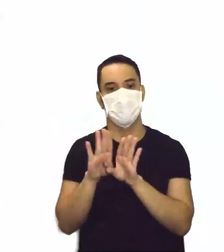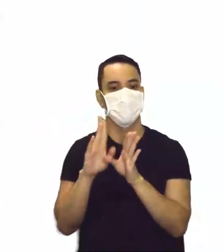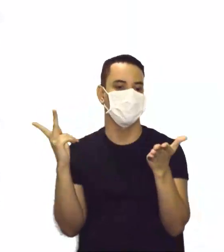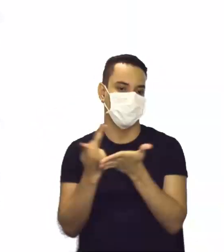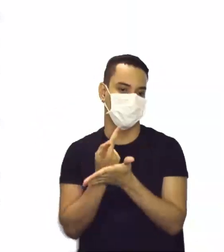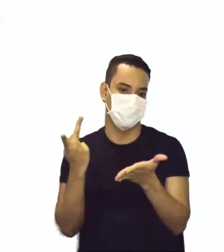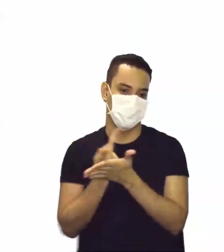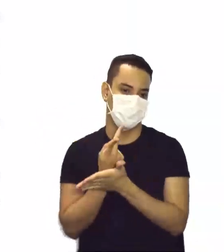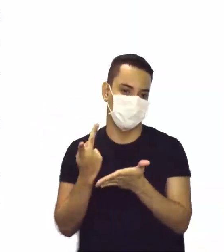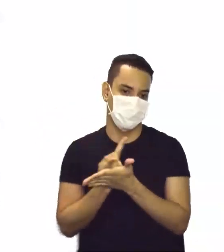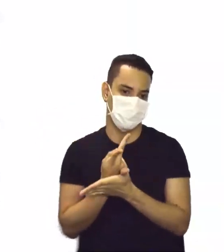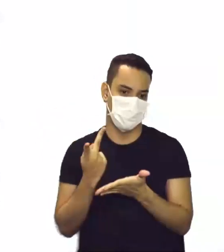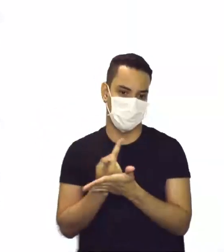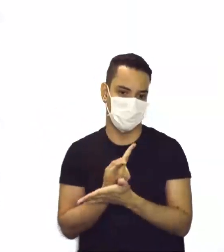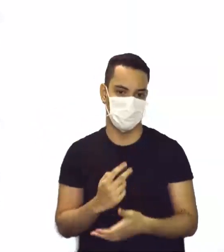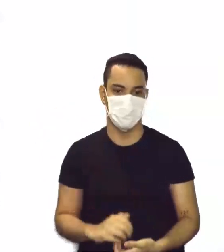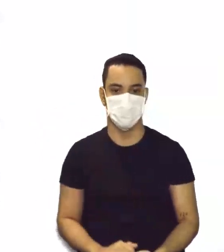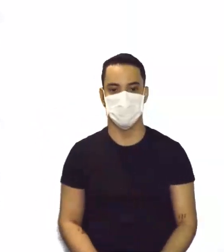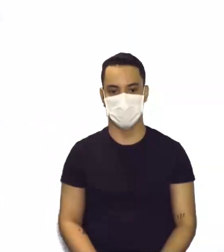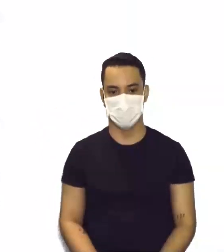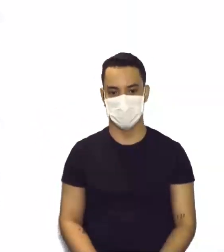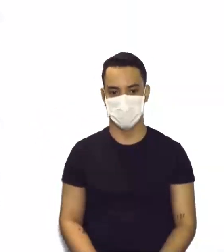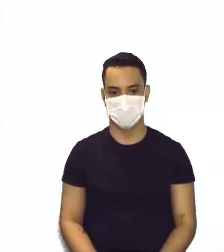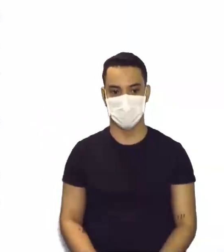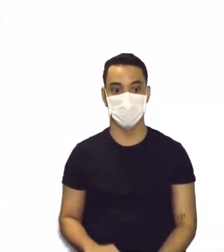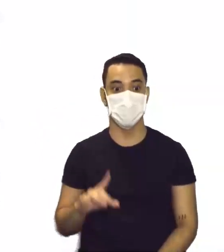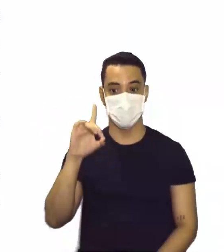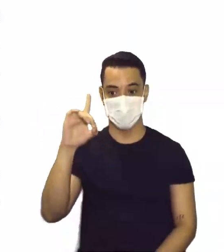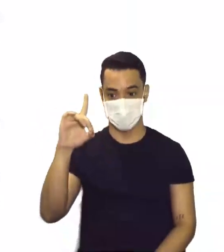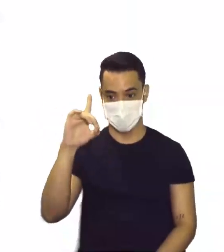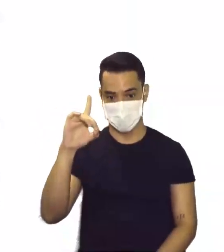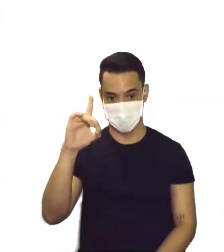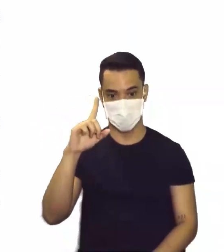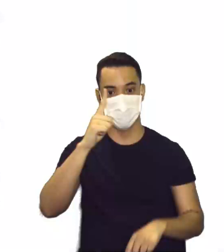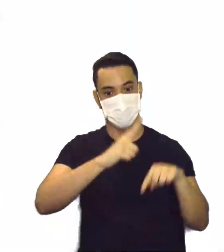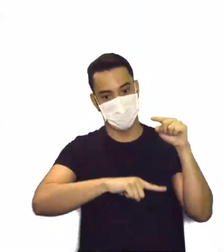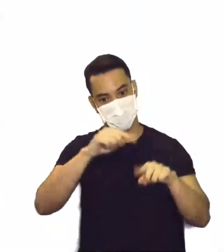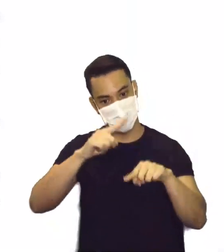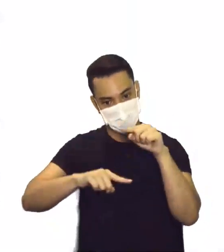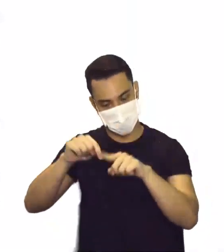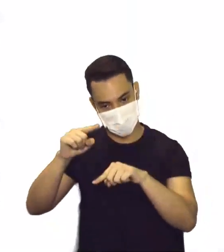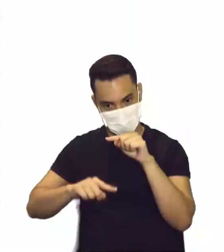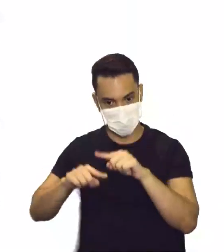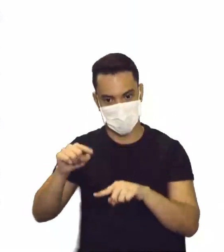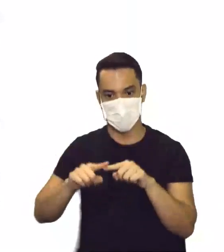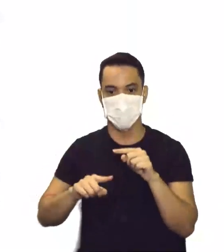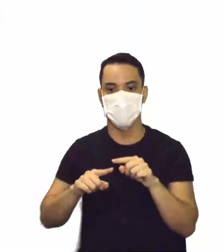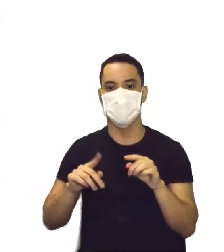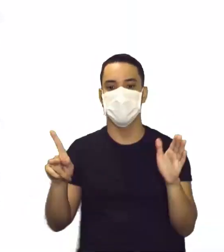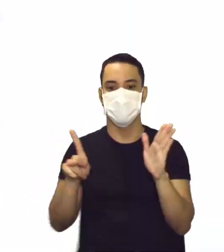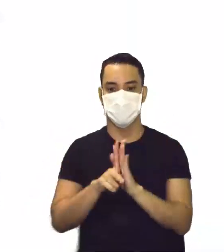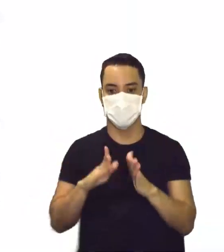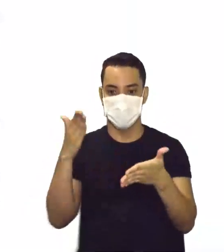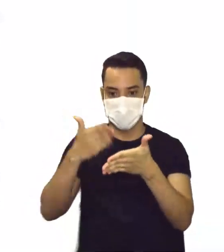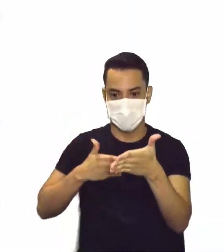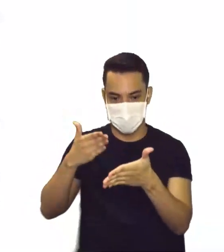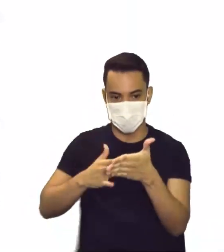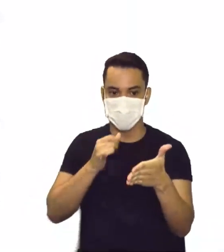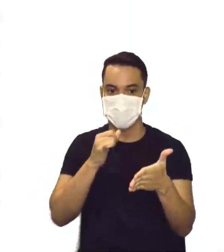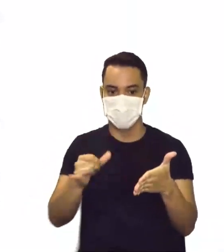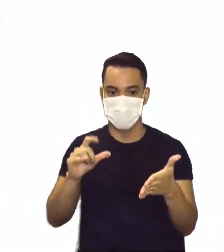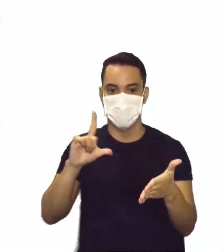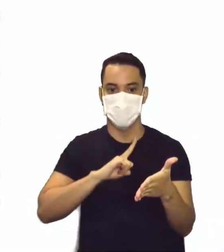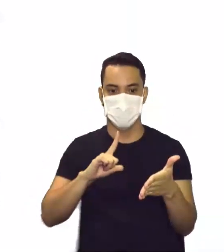também está errada. Letra D. Os materiais que são isolantes elétricos